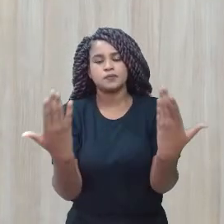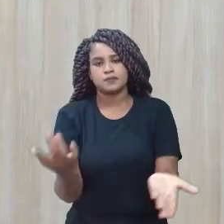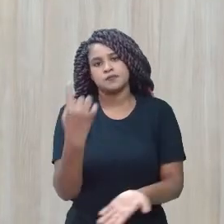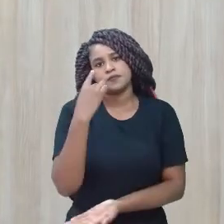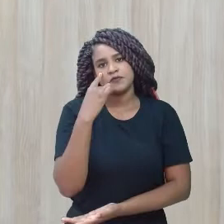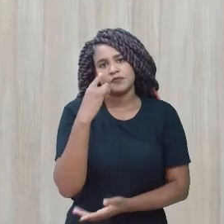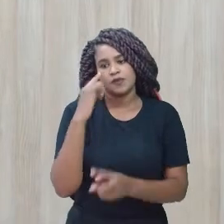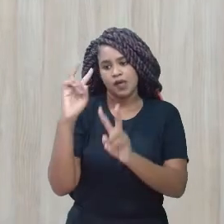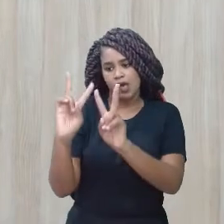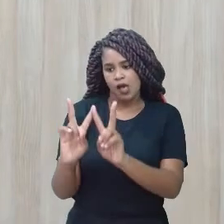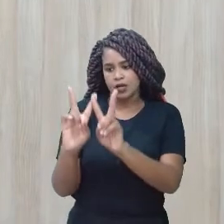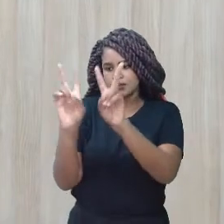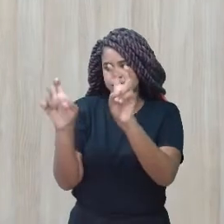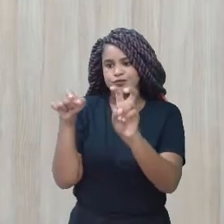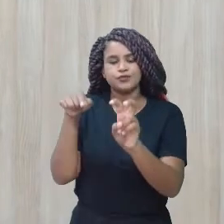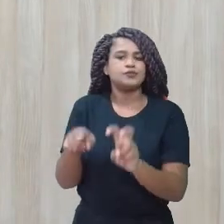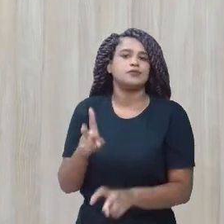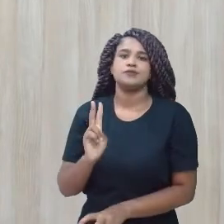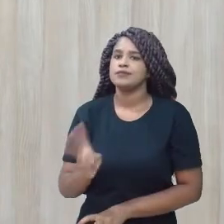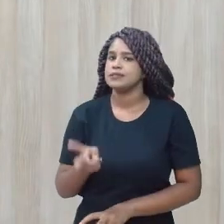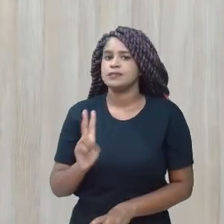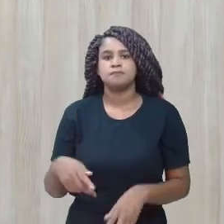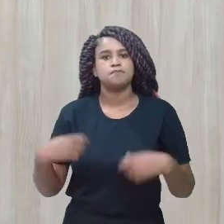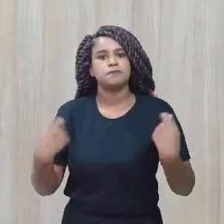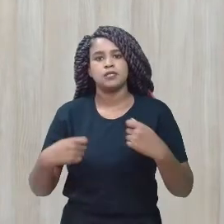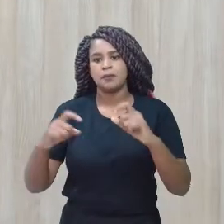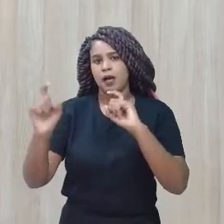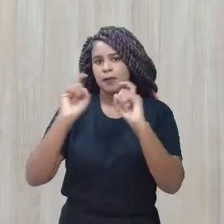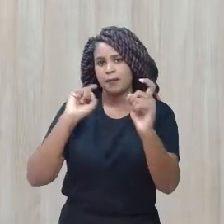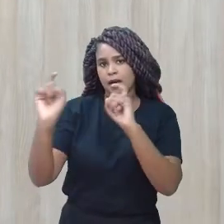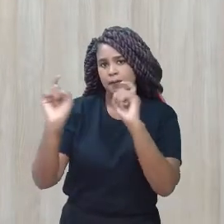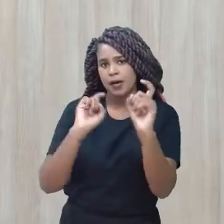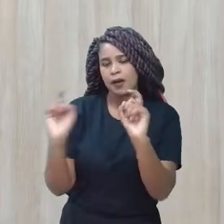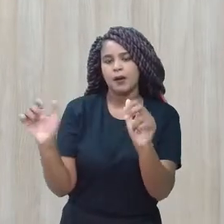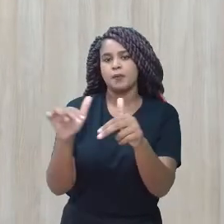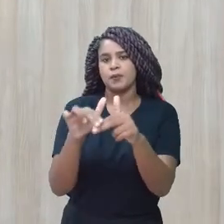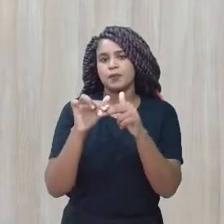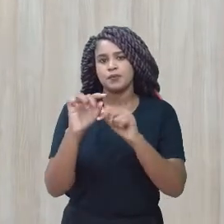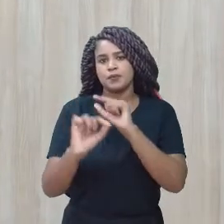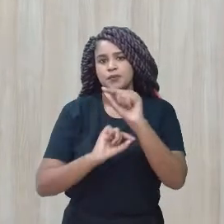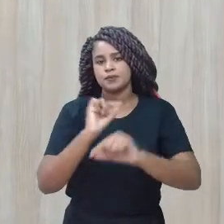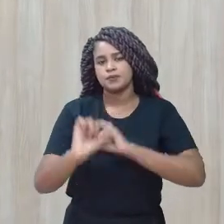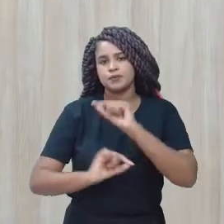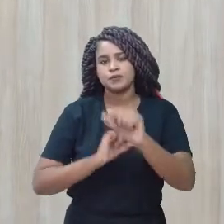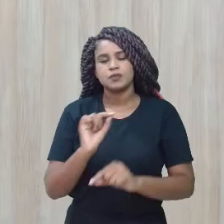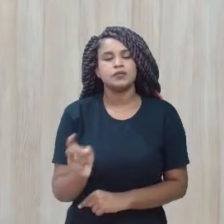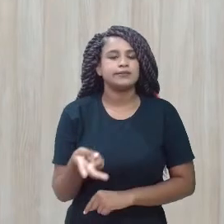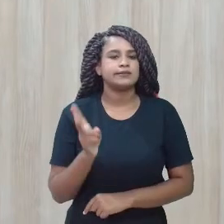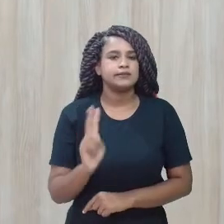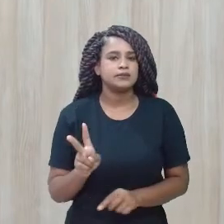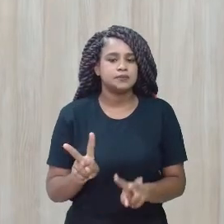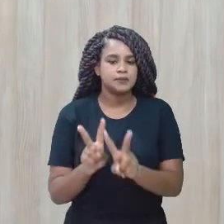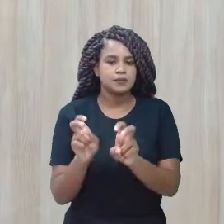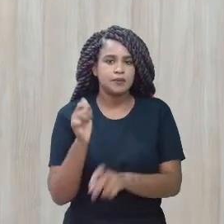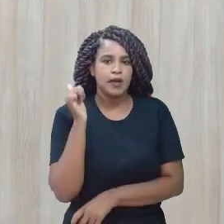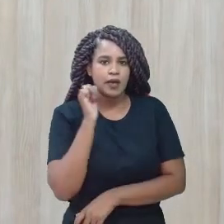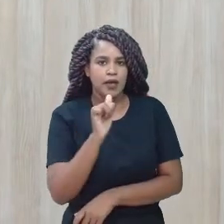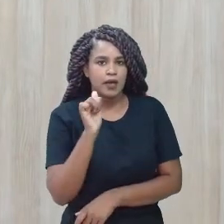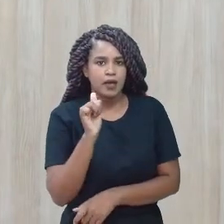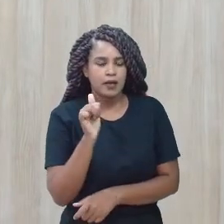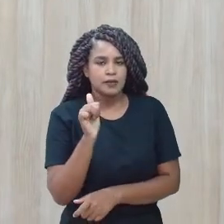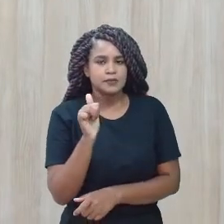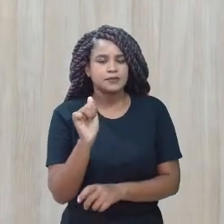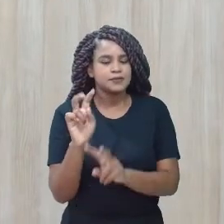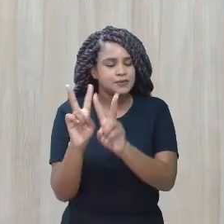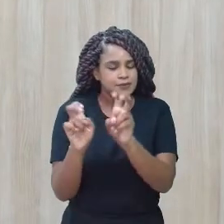que a gente sempre vai estar discutindo, porque a gente fala muito dessa questão da água, hoje em dia essa questão da escassez